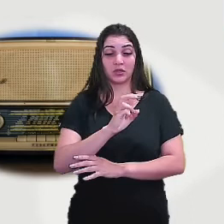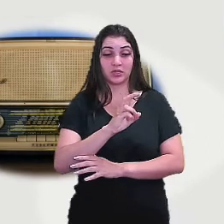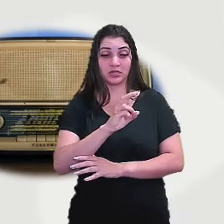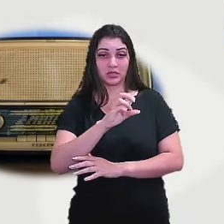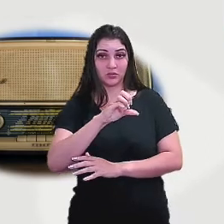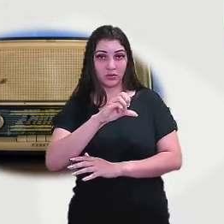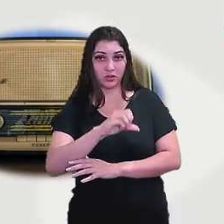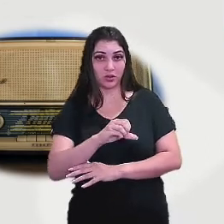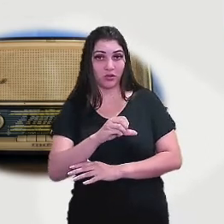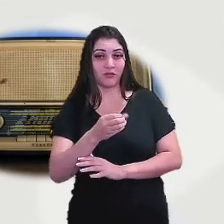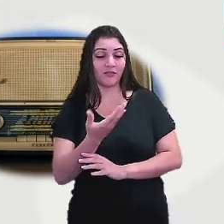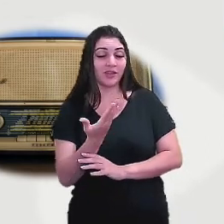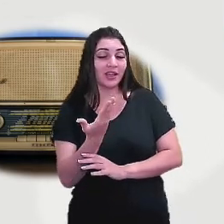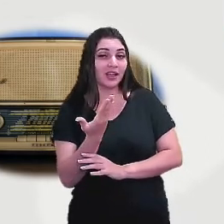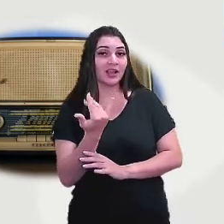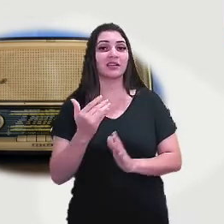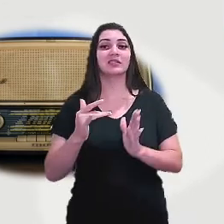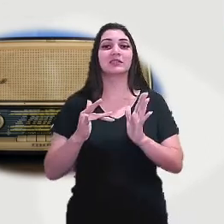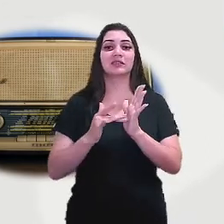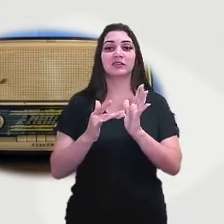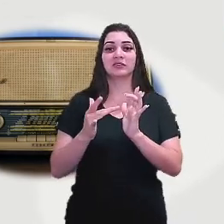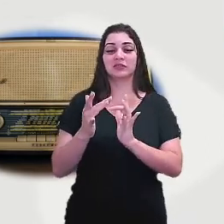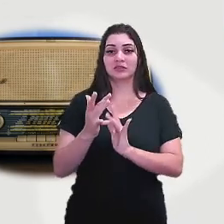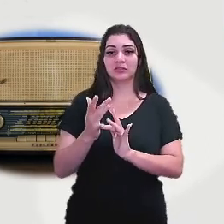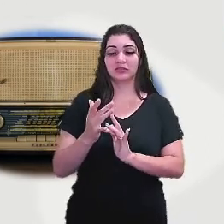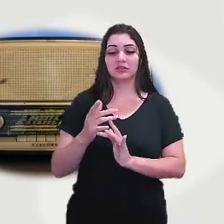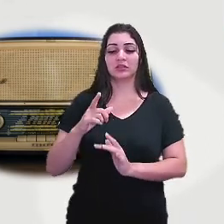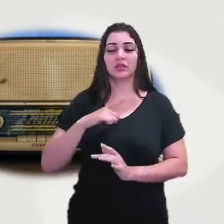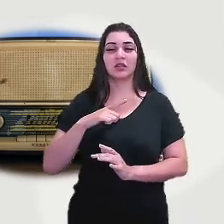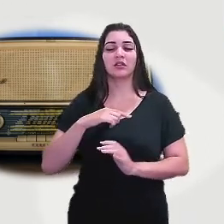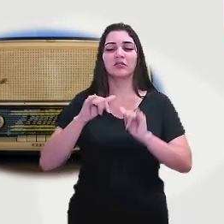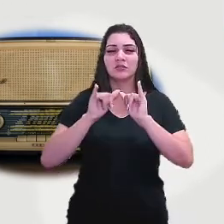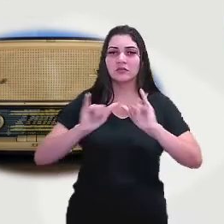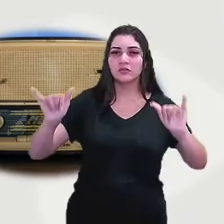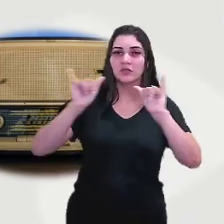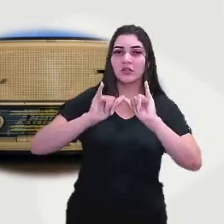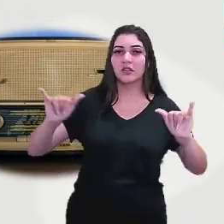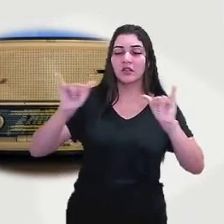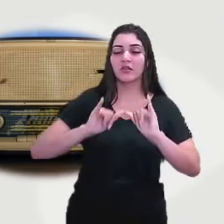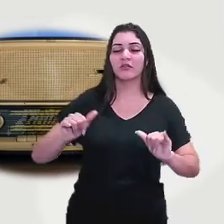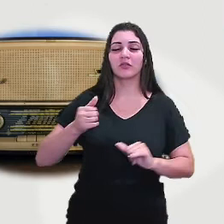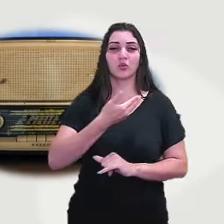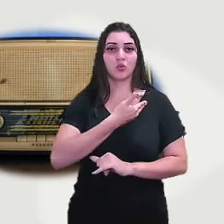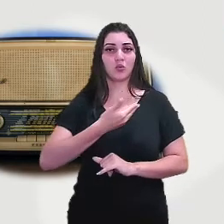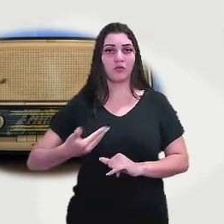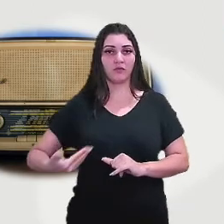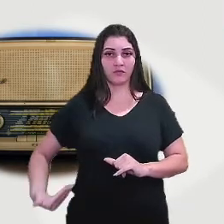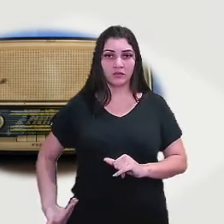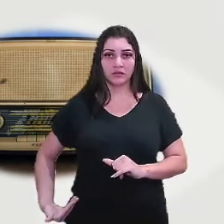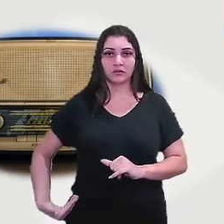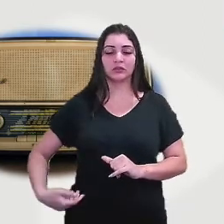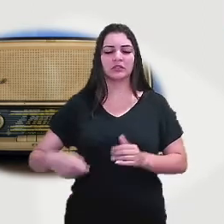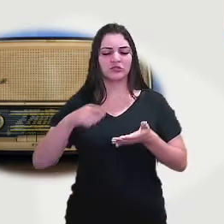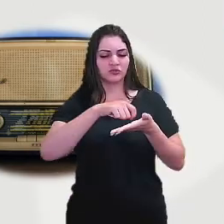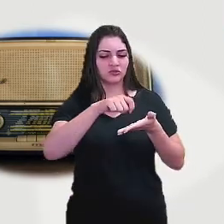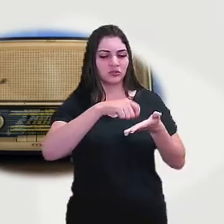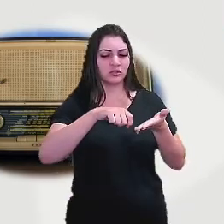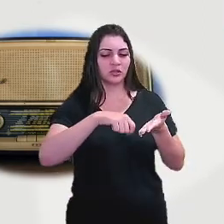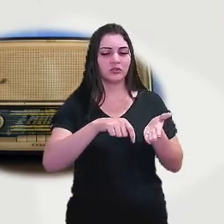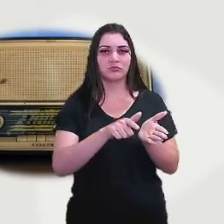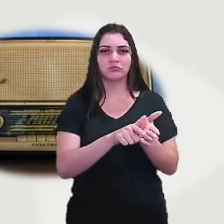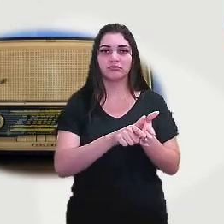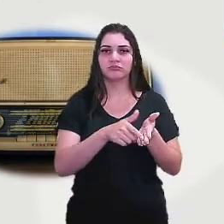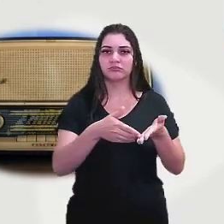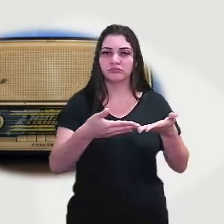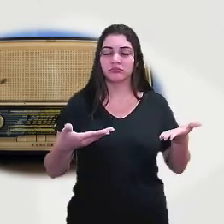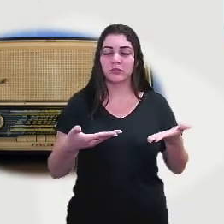Cristo. Chamava-se Acta Diurna e anunciava notícias do governo. Era escrito em grandes placas brancas colocadas em